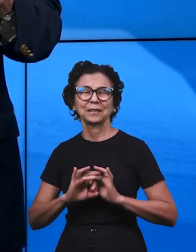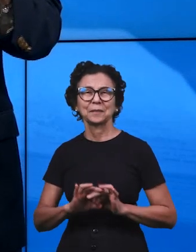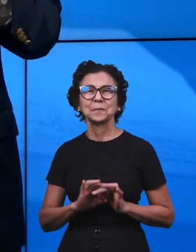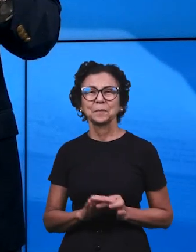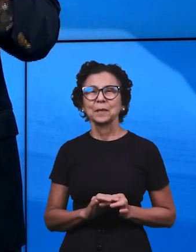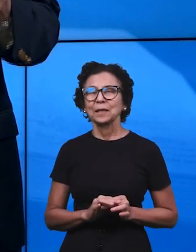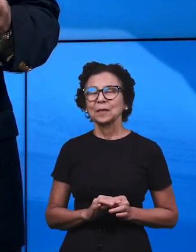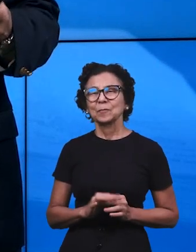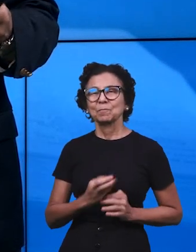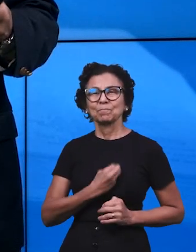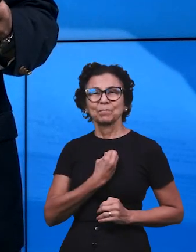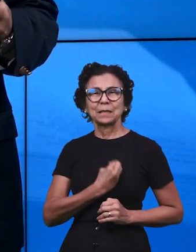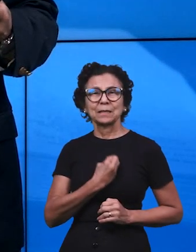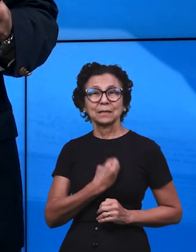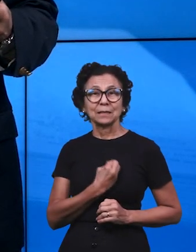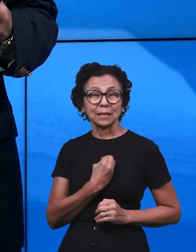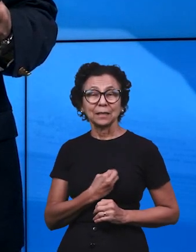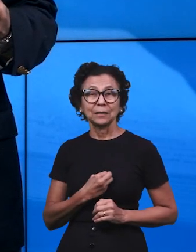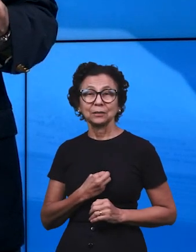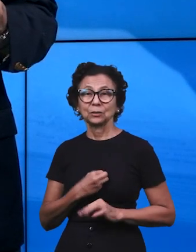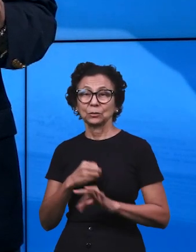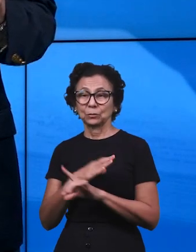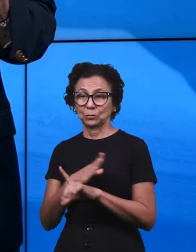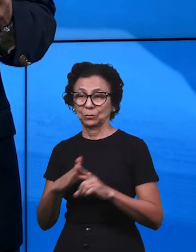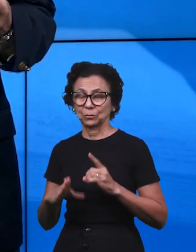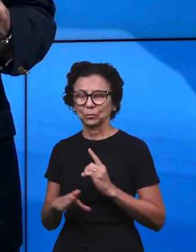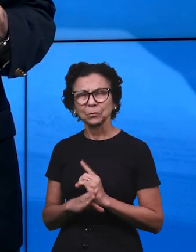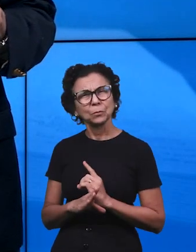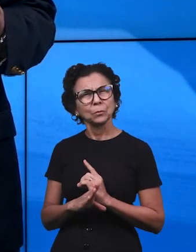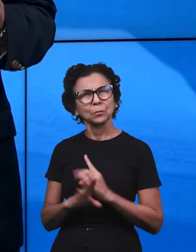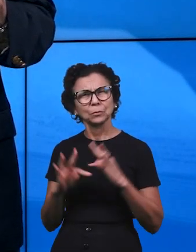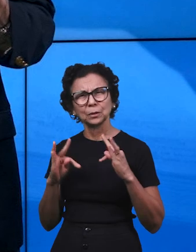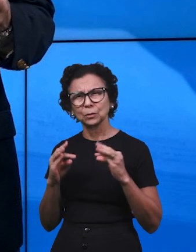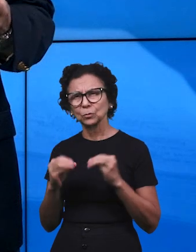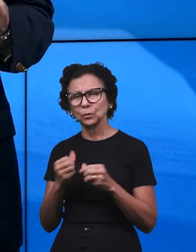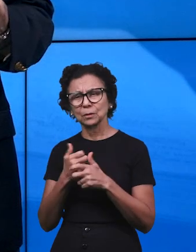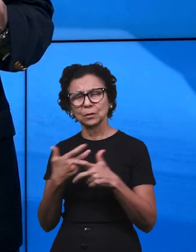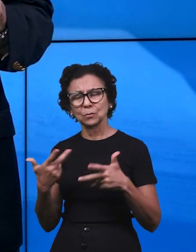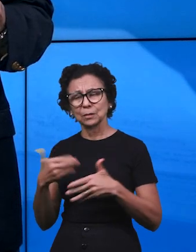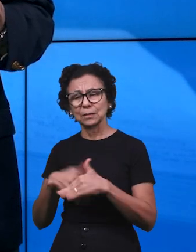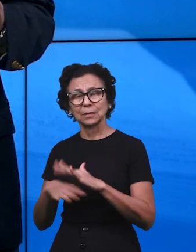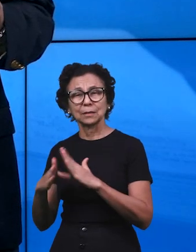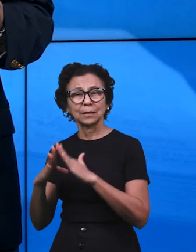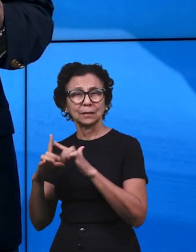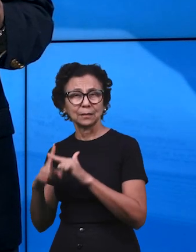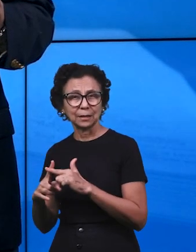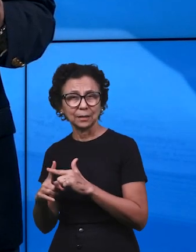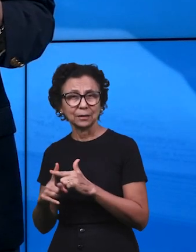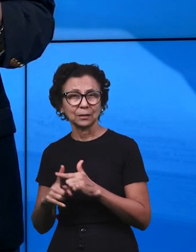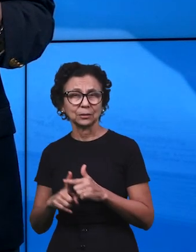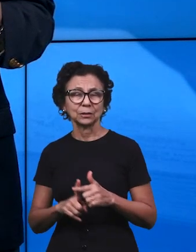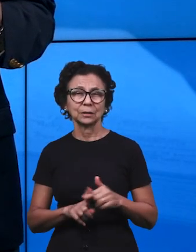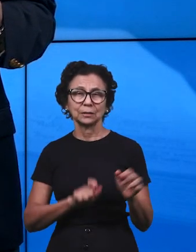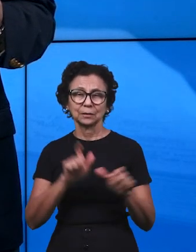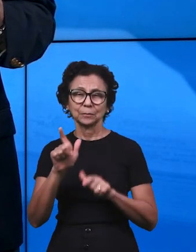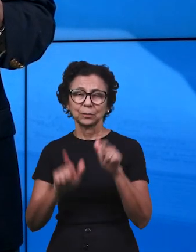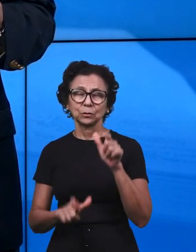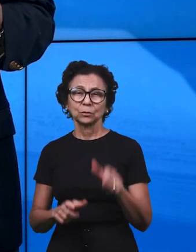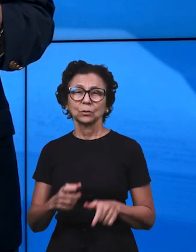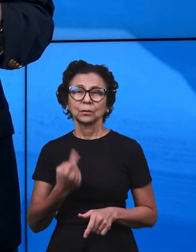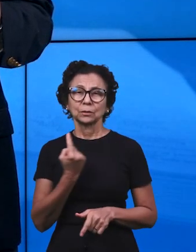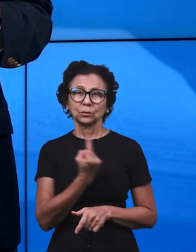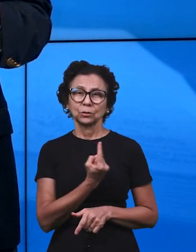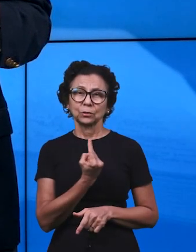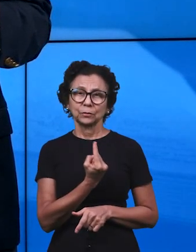maneira como Ele se faz presente nos nossos cultos, né? Na vida da igreja, na vida do servo do Senhor. E, inclusive, Ele